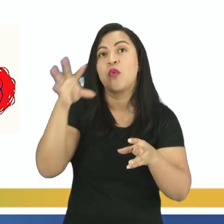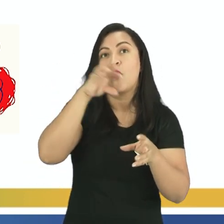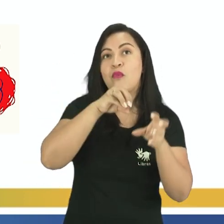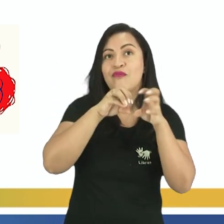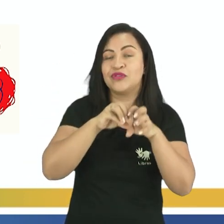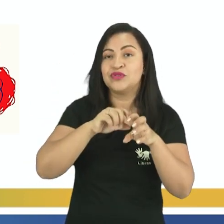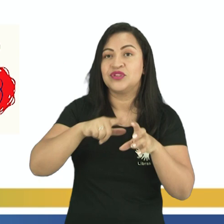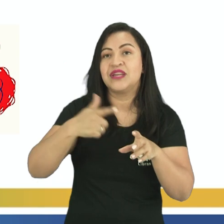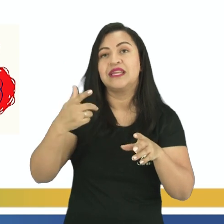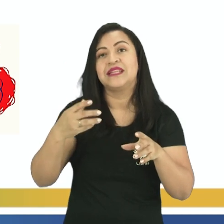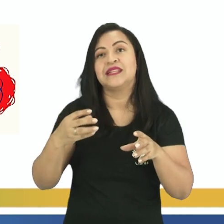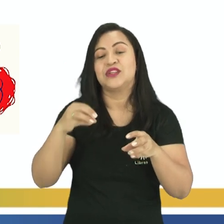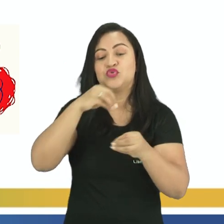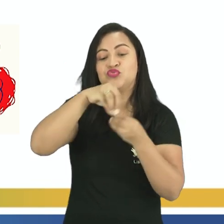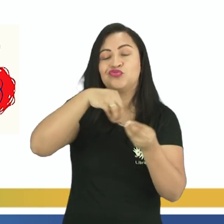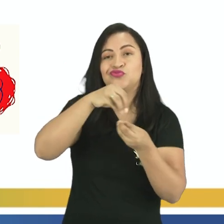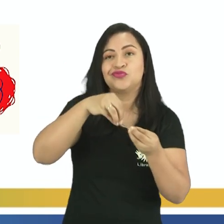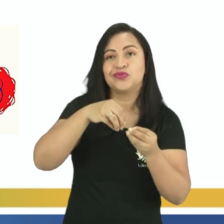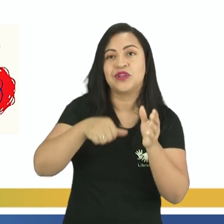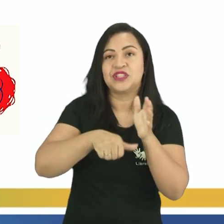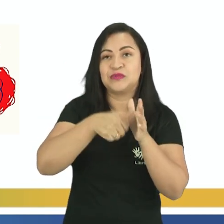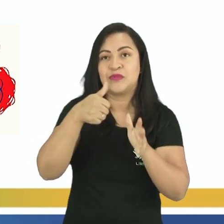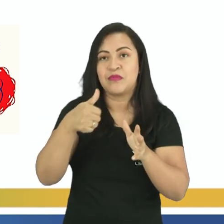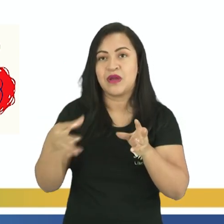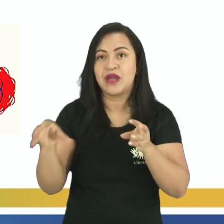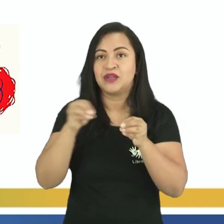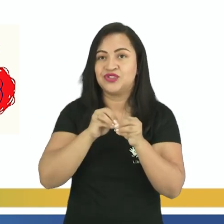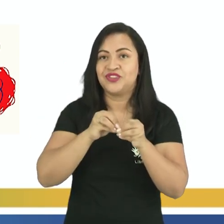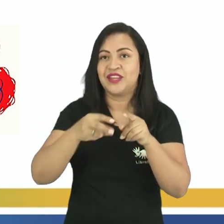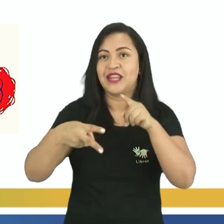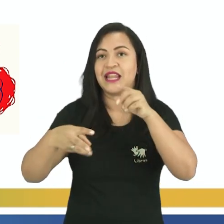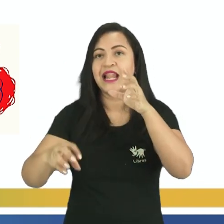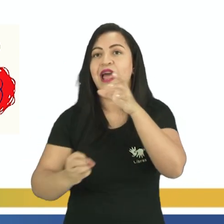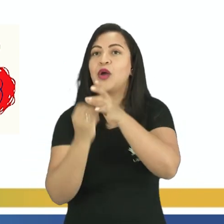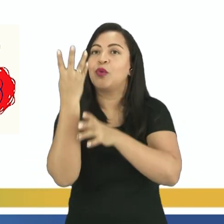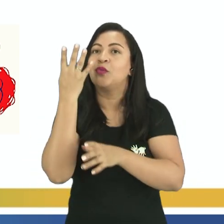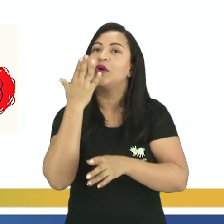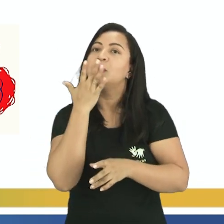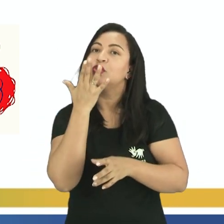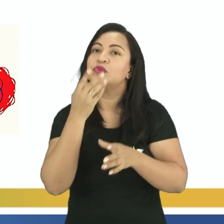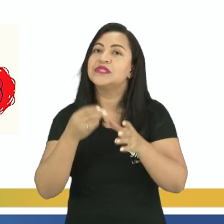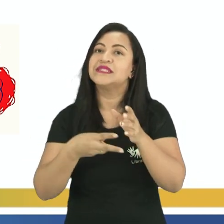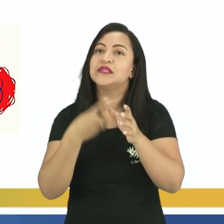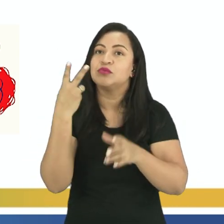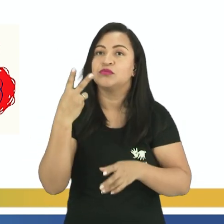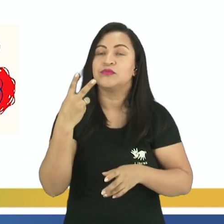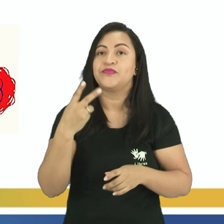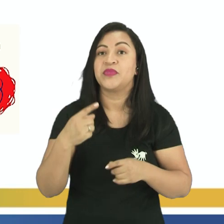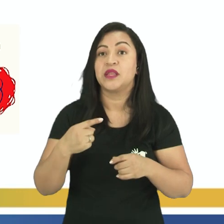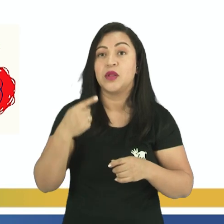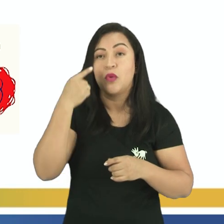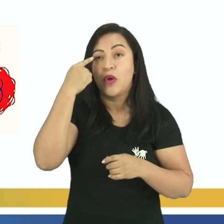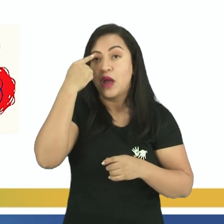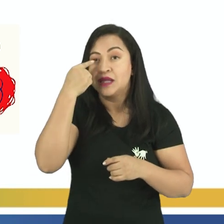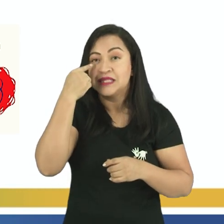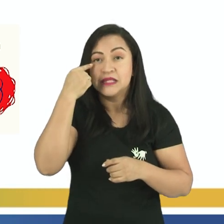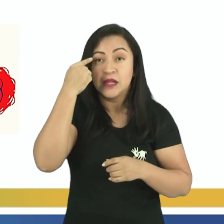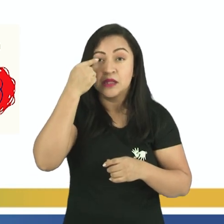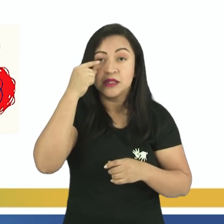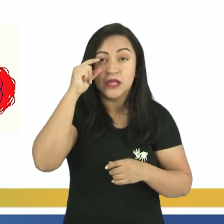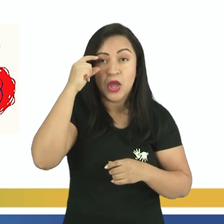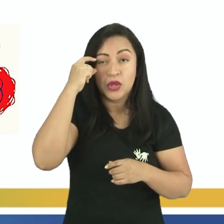cores secundárias e das cores terciárias, tá? E células especializadas na nossa retina, elas são